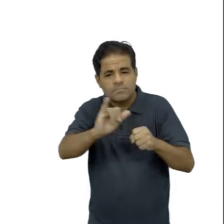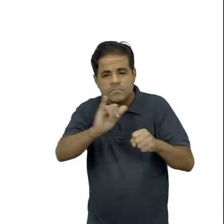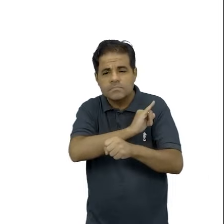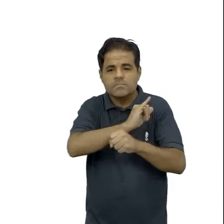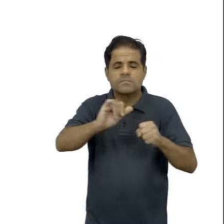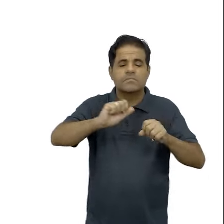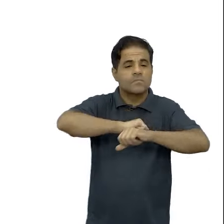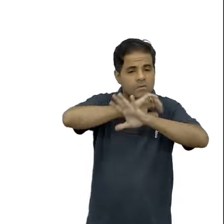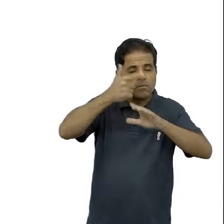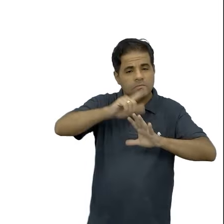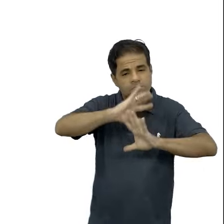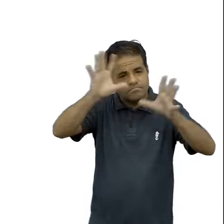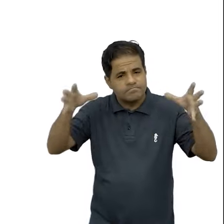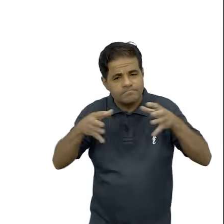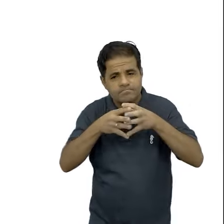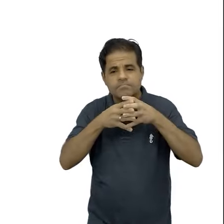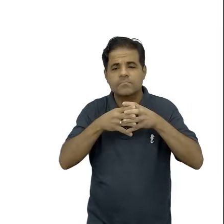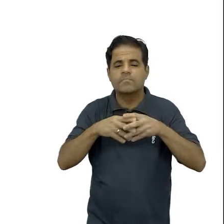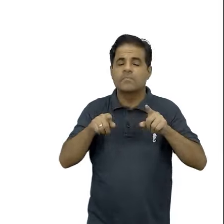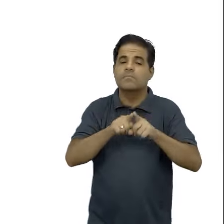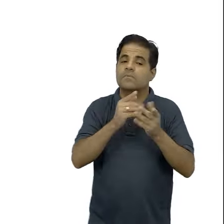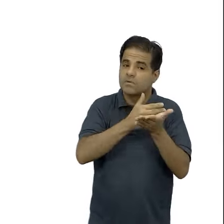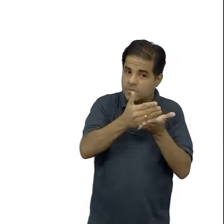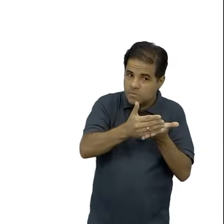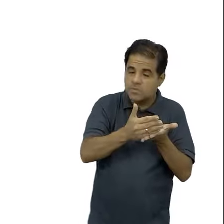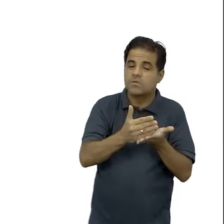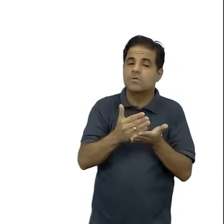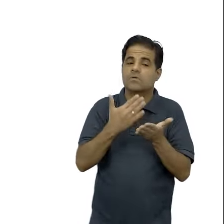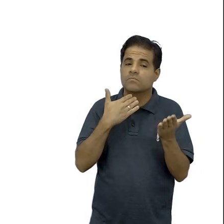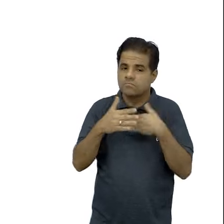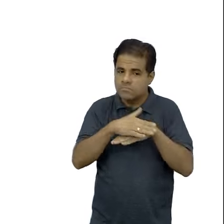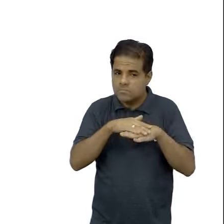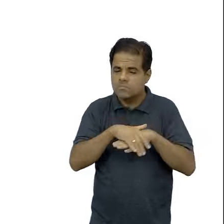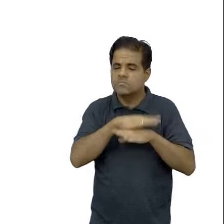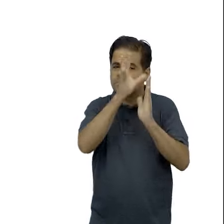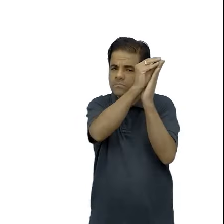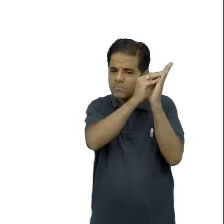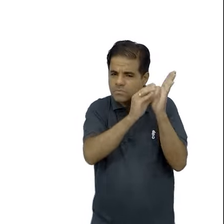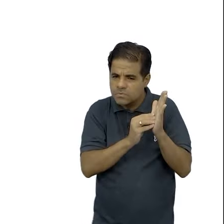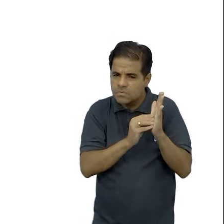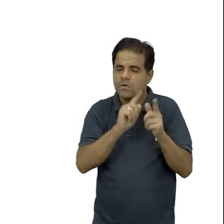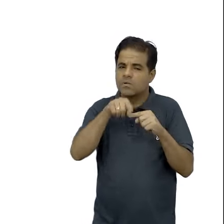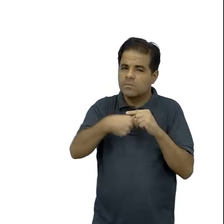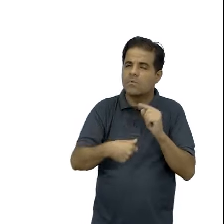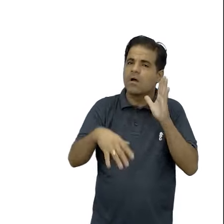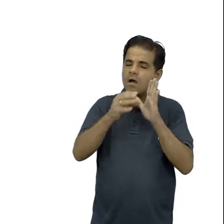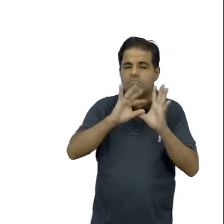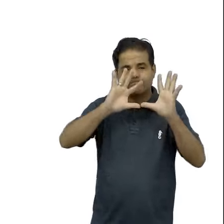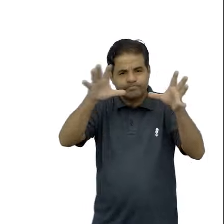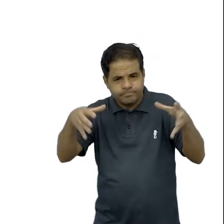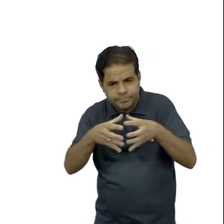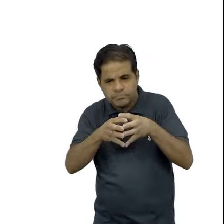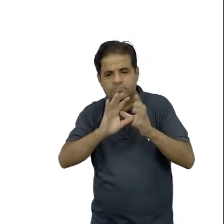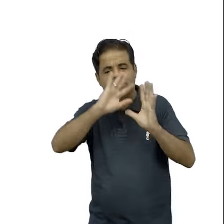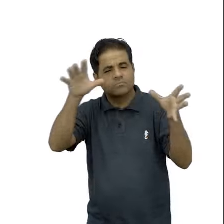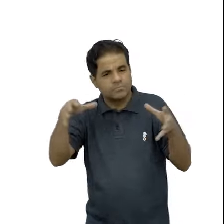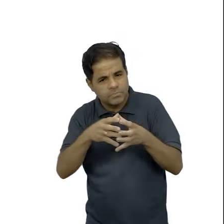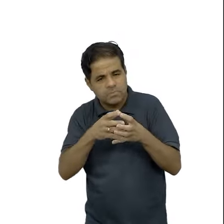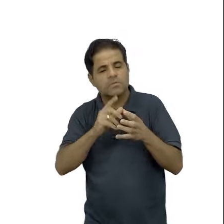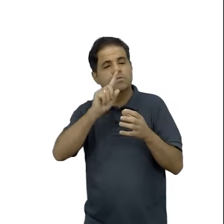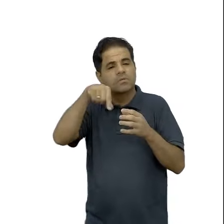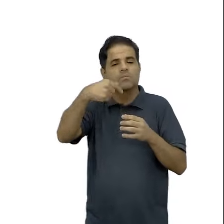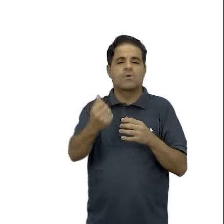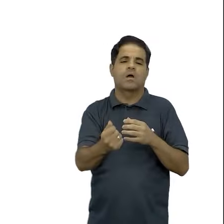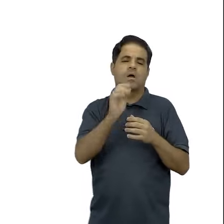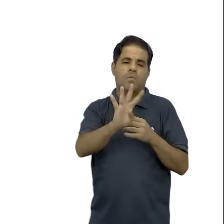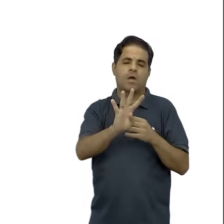pareamento e outros agrupamentos. Então, inicialmente começa pareando, depois eles vão fazendo agrupamentos. E a